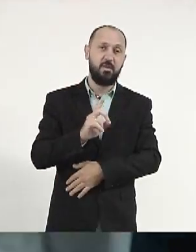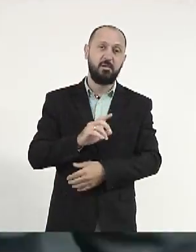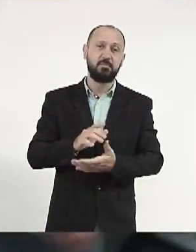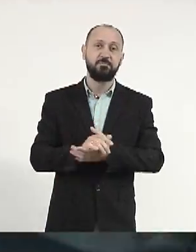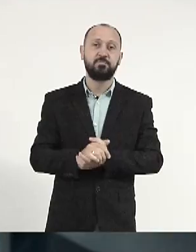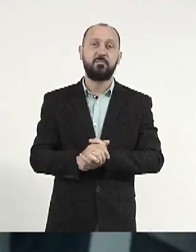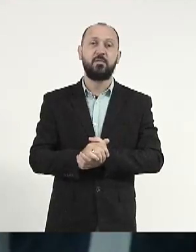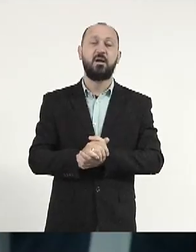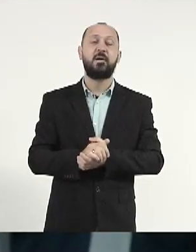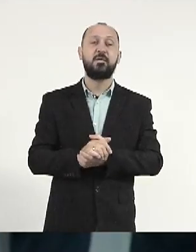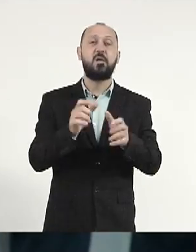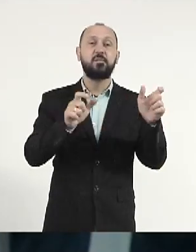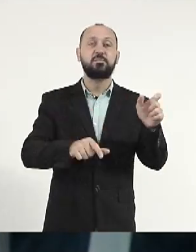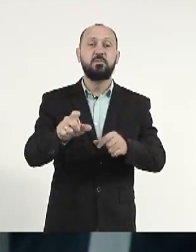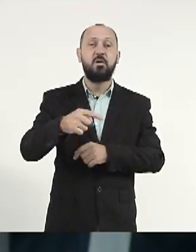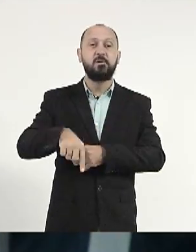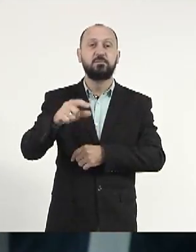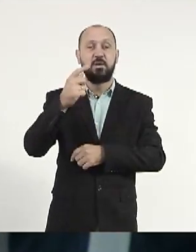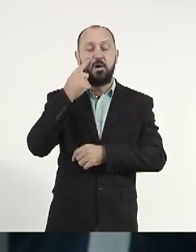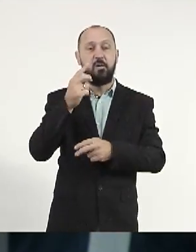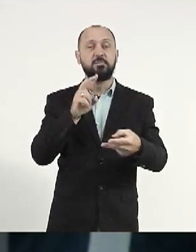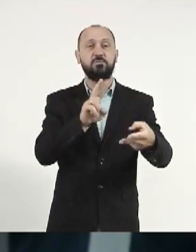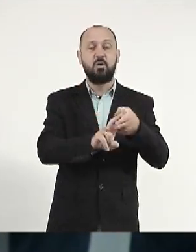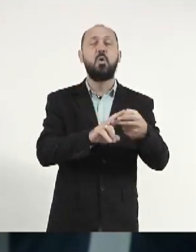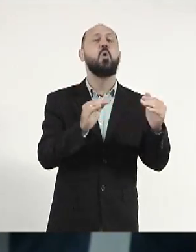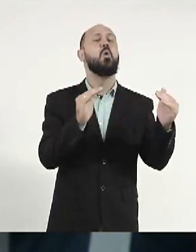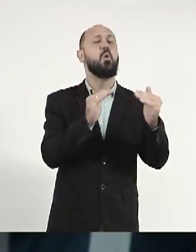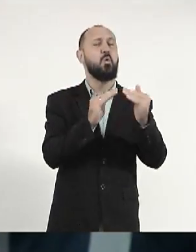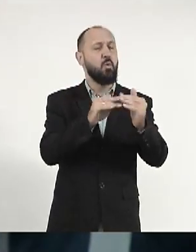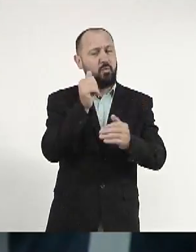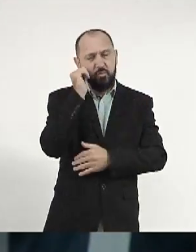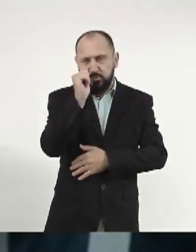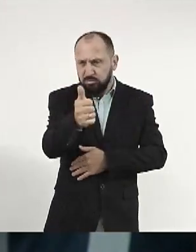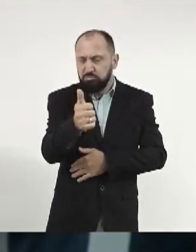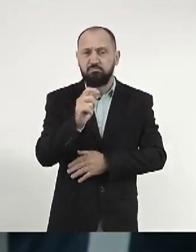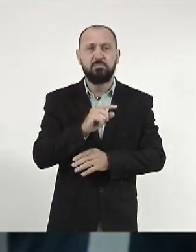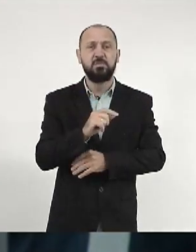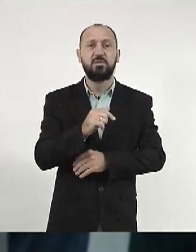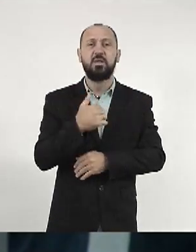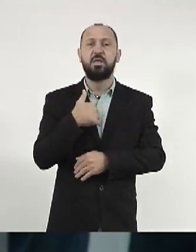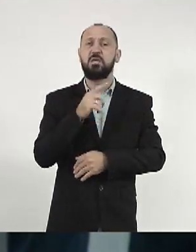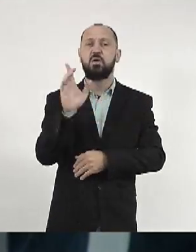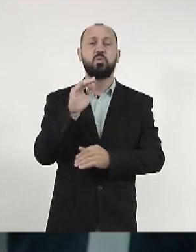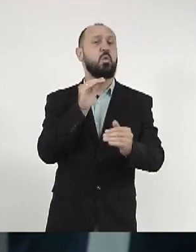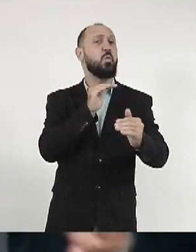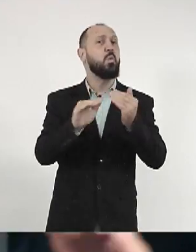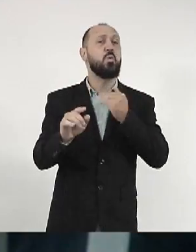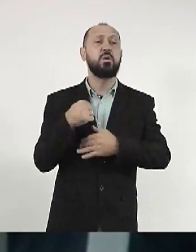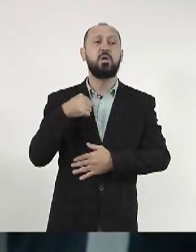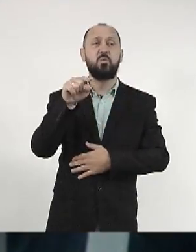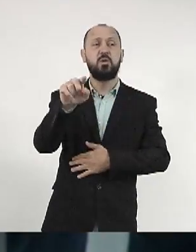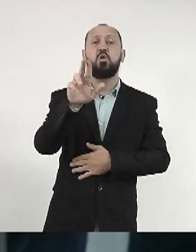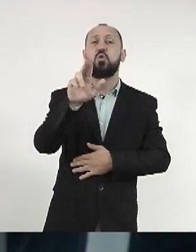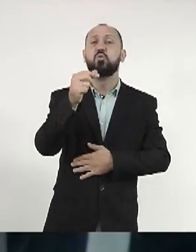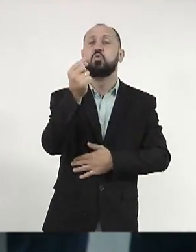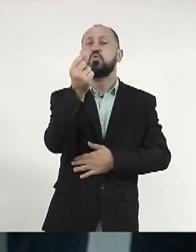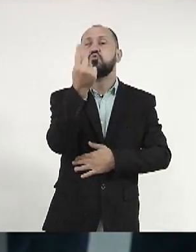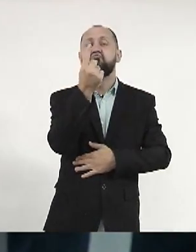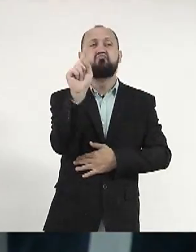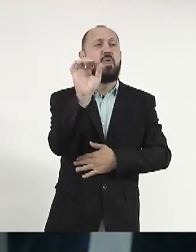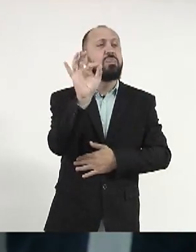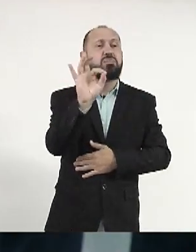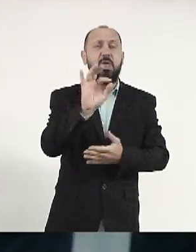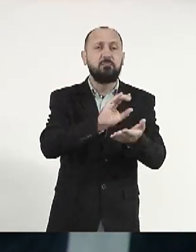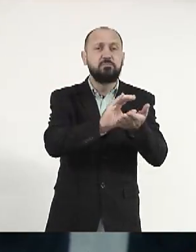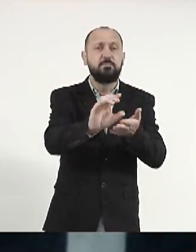Porque pessoas, é igual o negócio da prisão. Concordo com Vossa Excelência, não fui favorável àquilo, nunca dei um tostão para ninguém